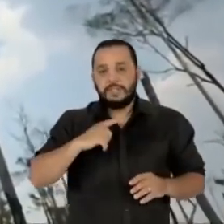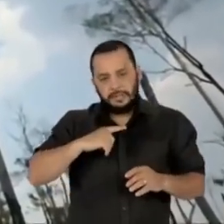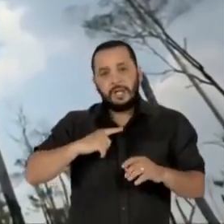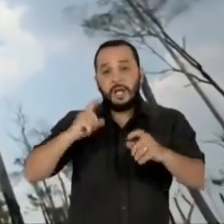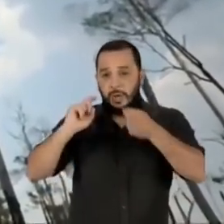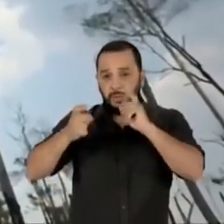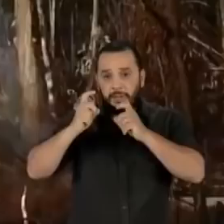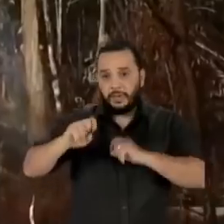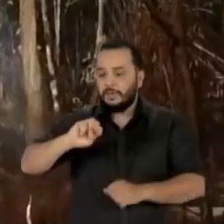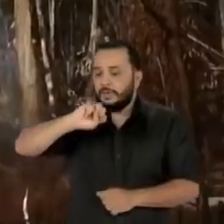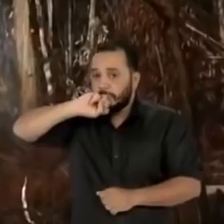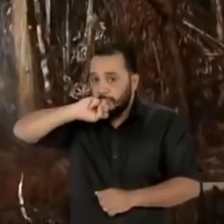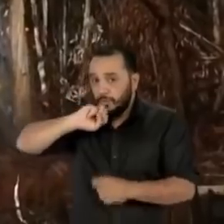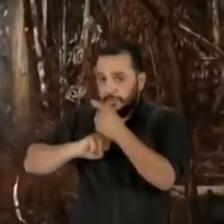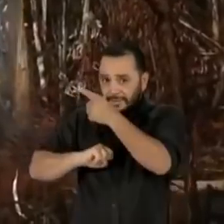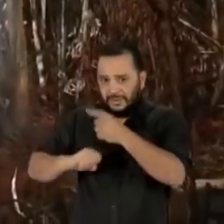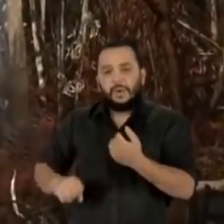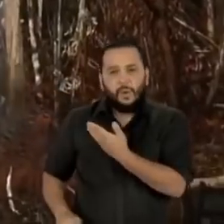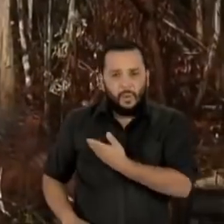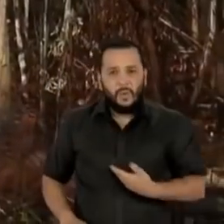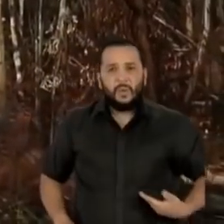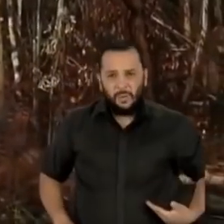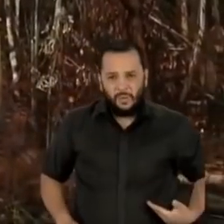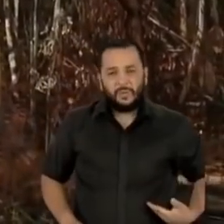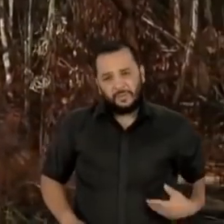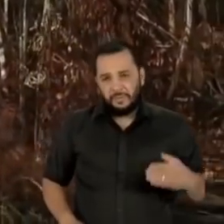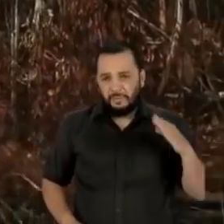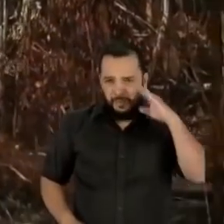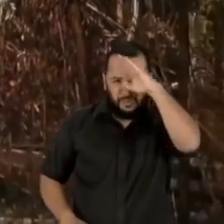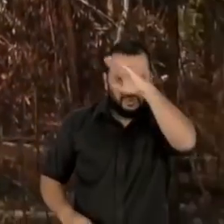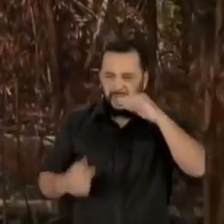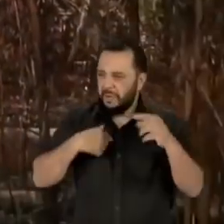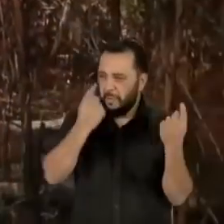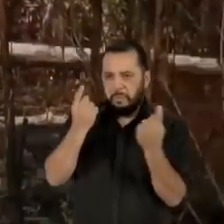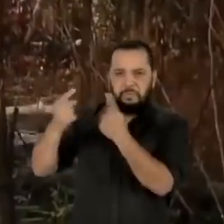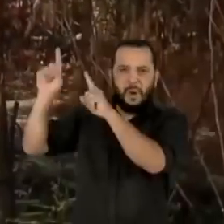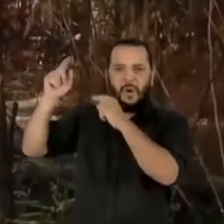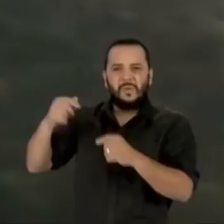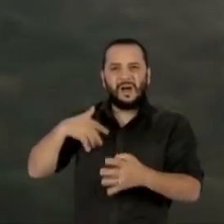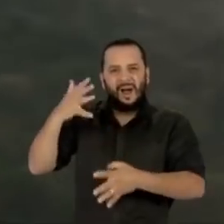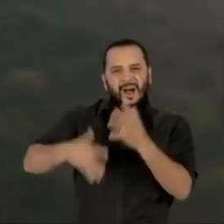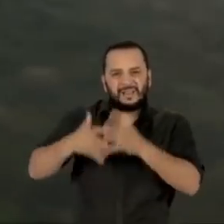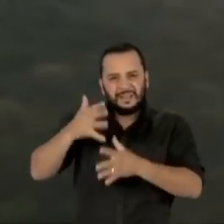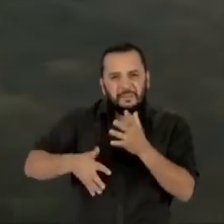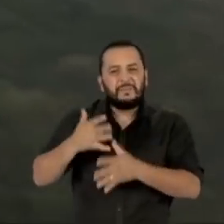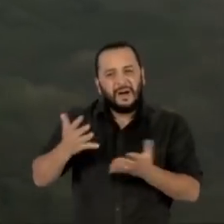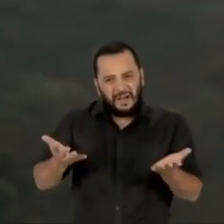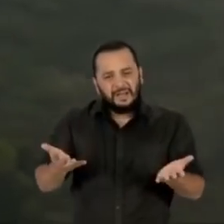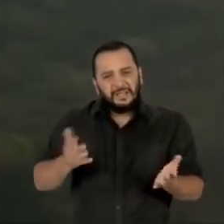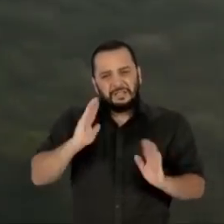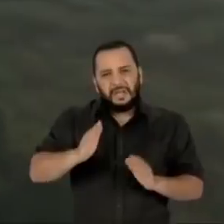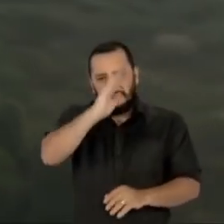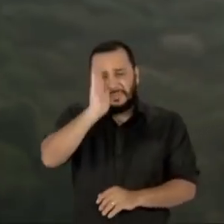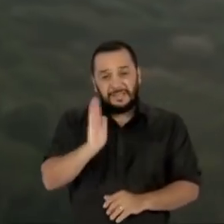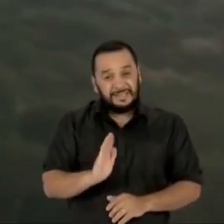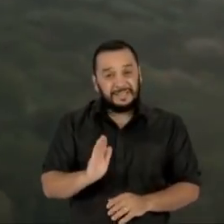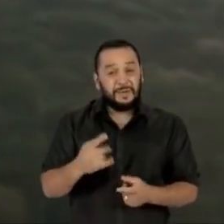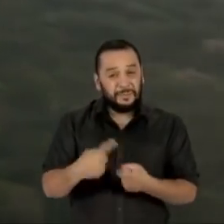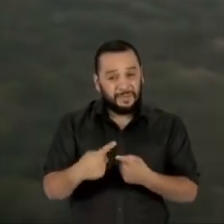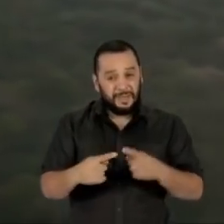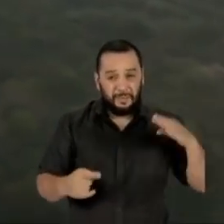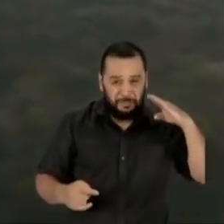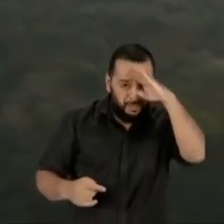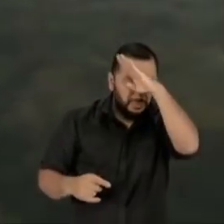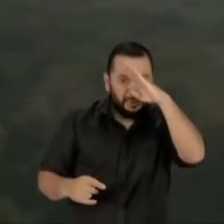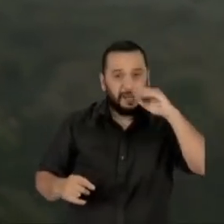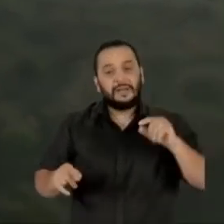do chegou a ser crítica os integrantes do governo federal já vem como uma ameaça à soberania nacional o temor é amplificar a crise entre